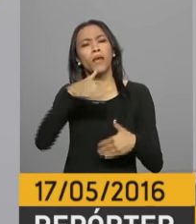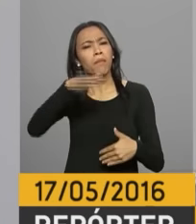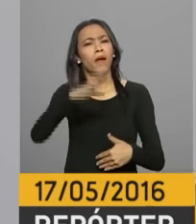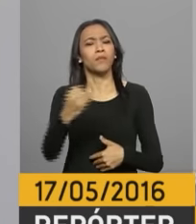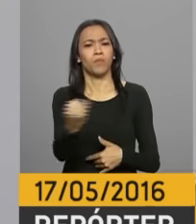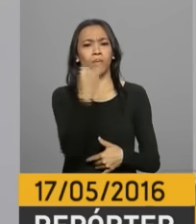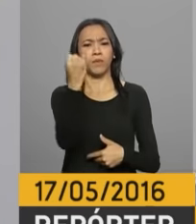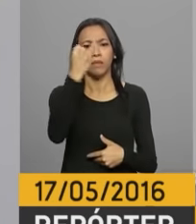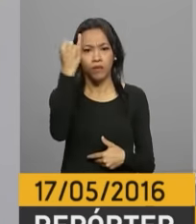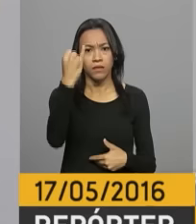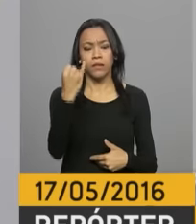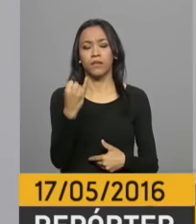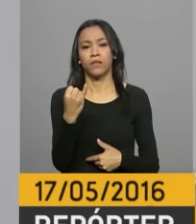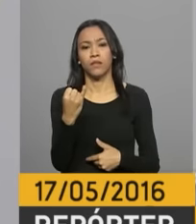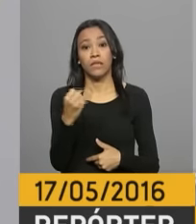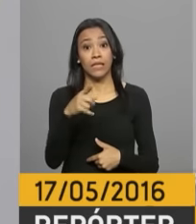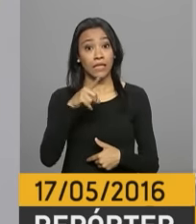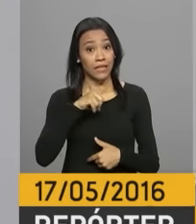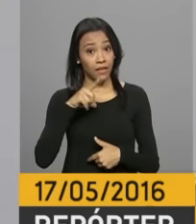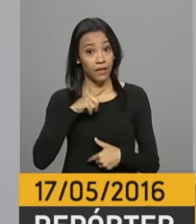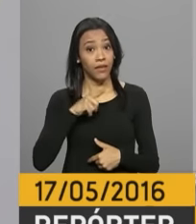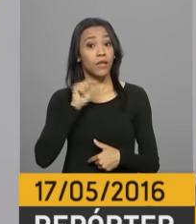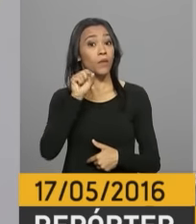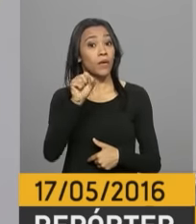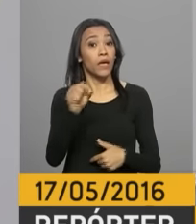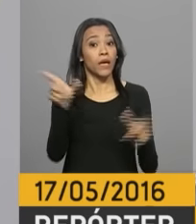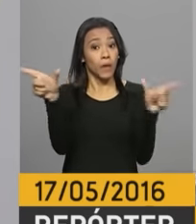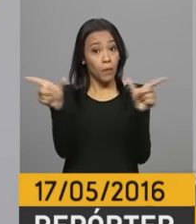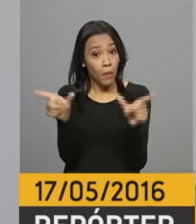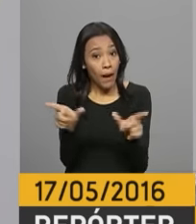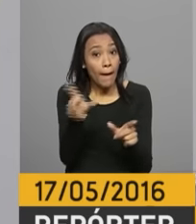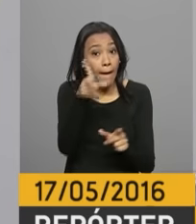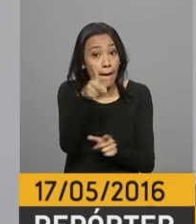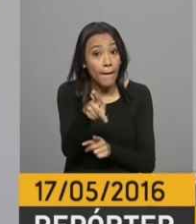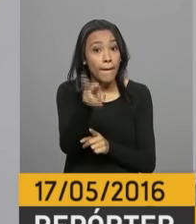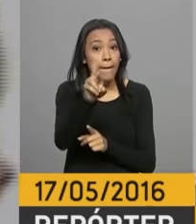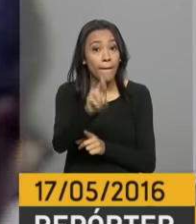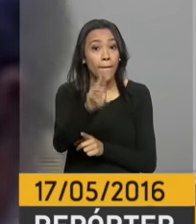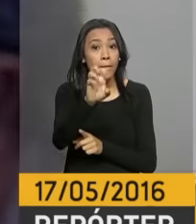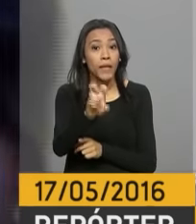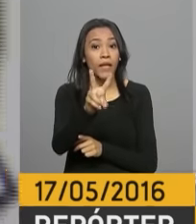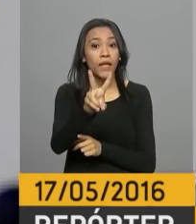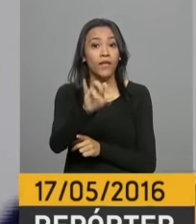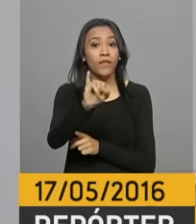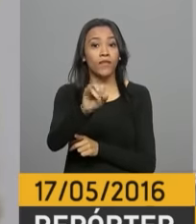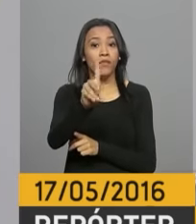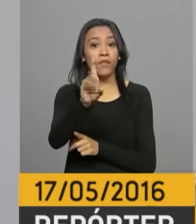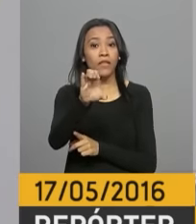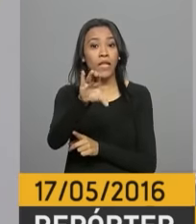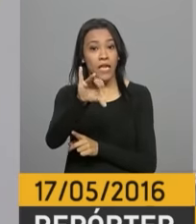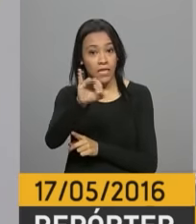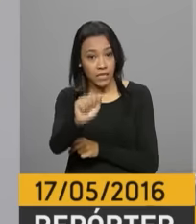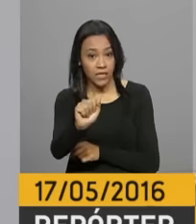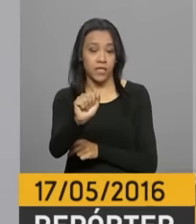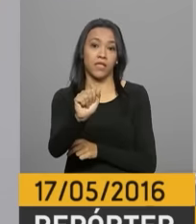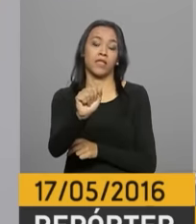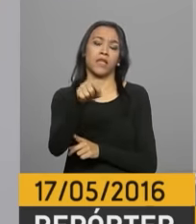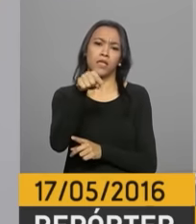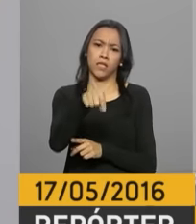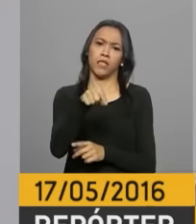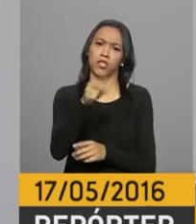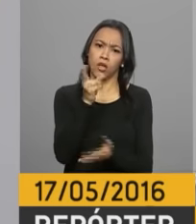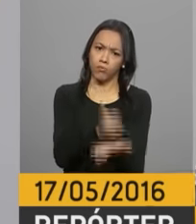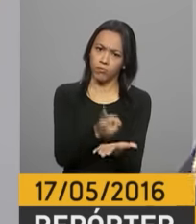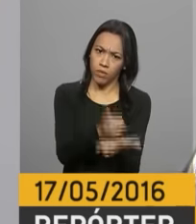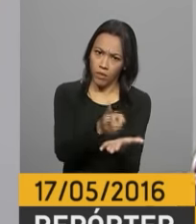que exista uma previdência social que seja sustentável e autofinanciável.